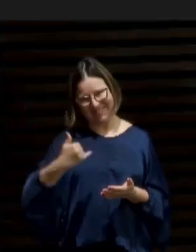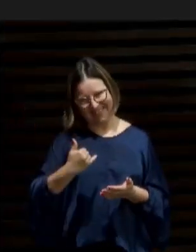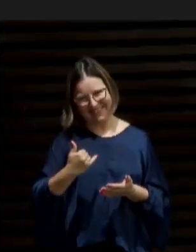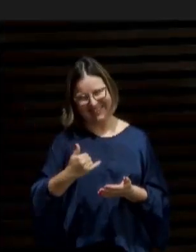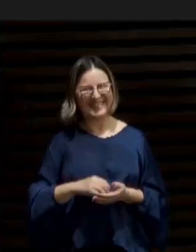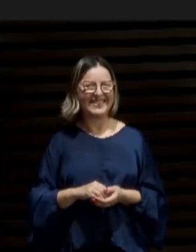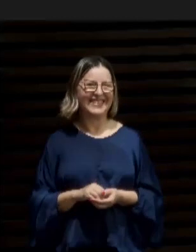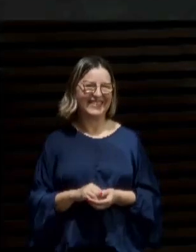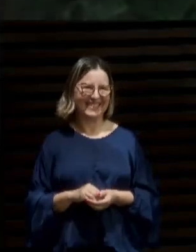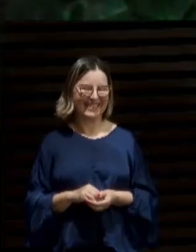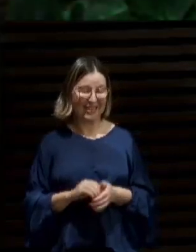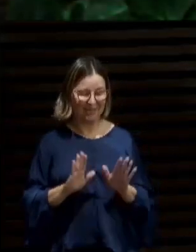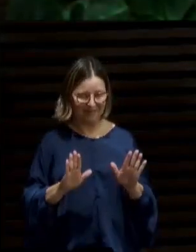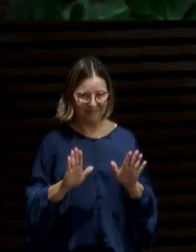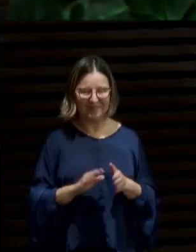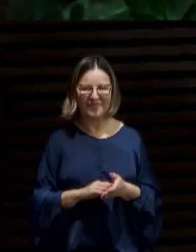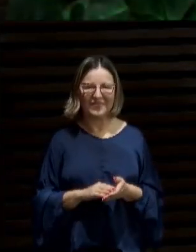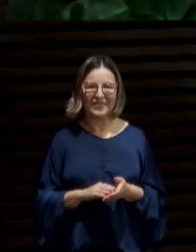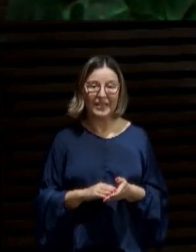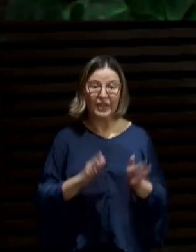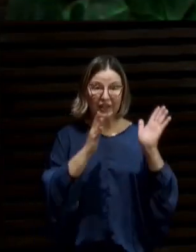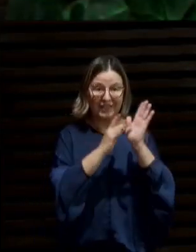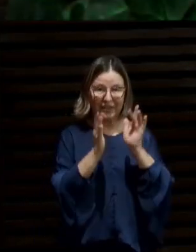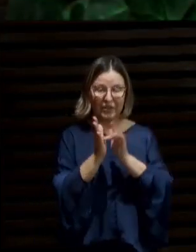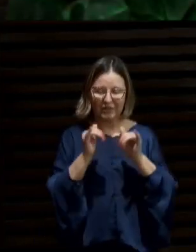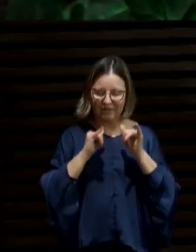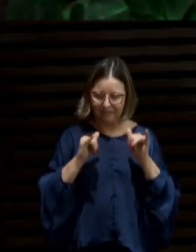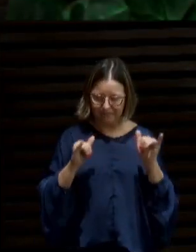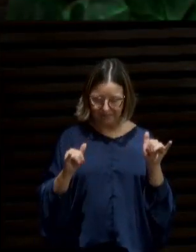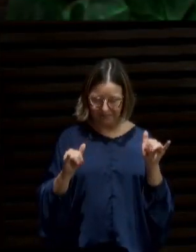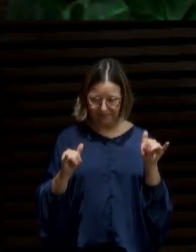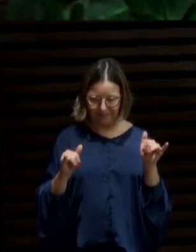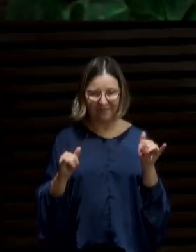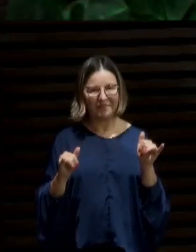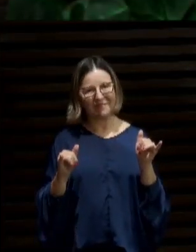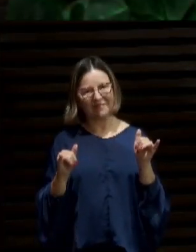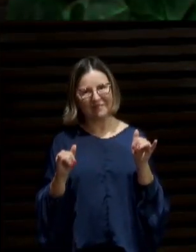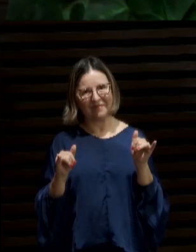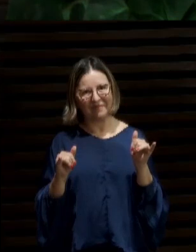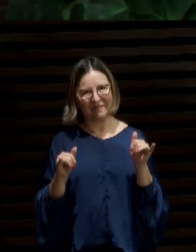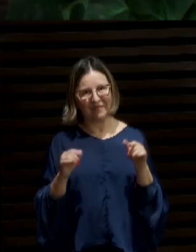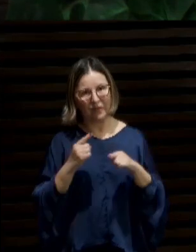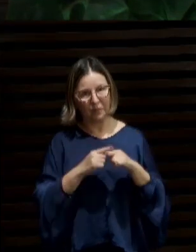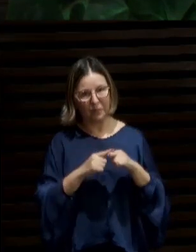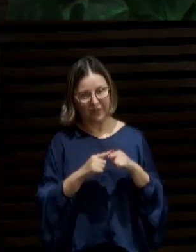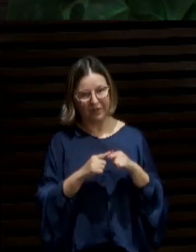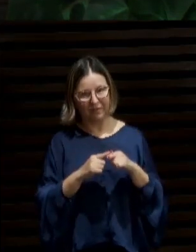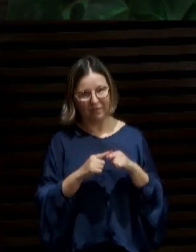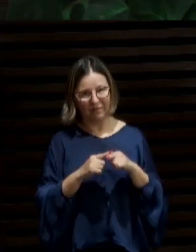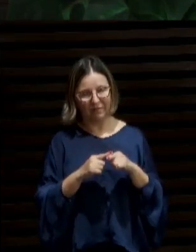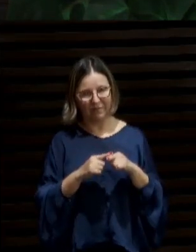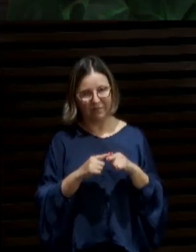enviaste. Olha só, aqui ele está dizendo assim, quer ver? Porque eu lhes